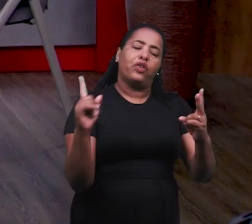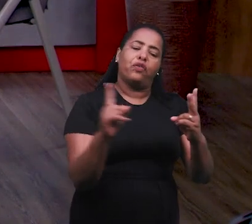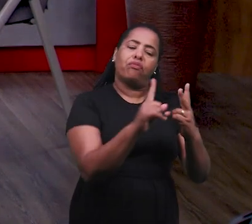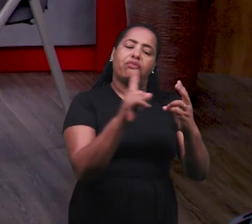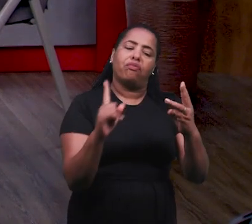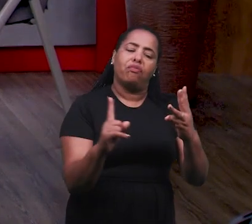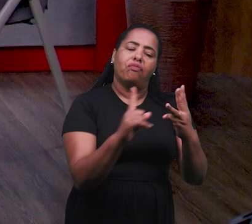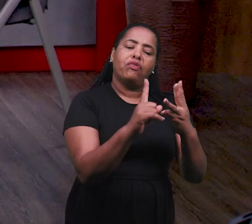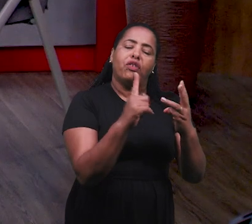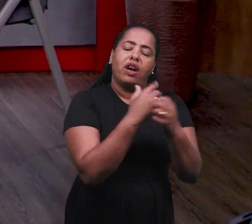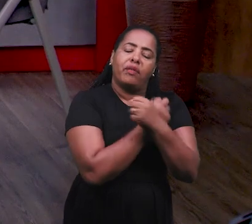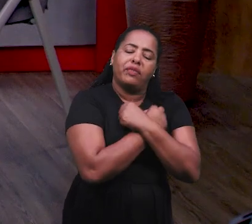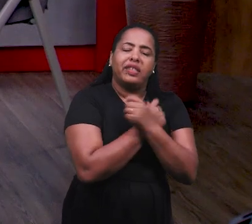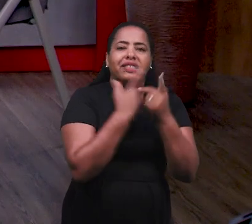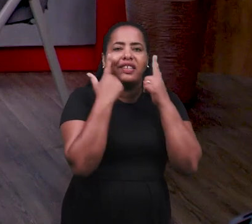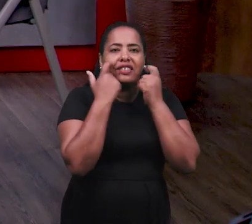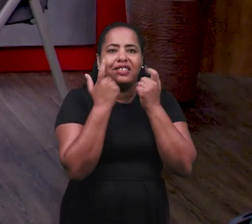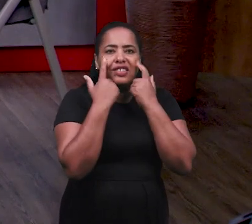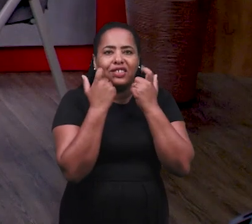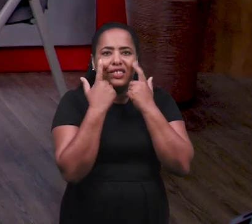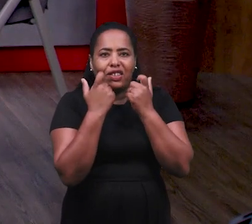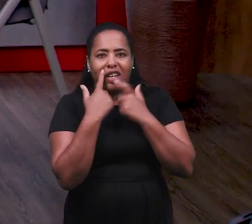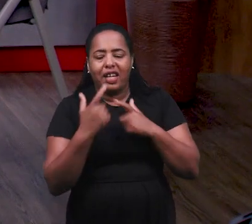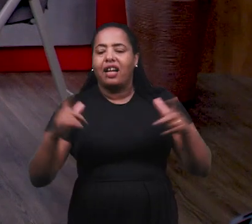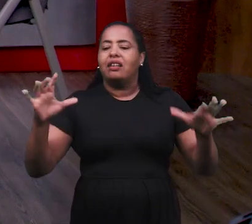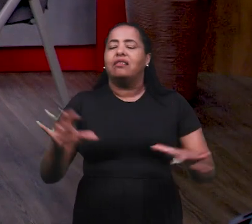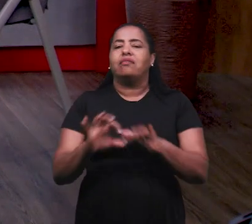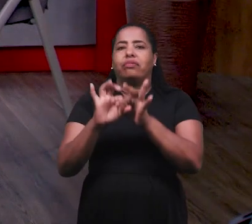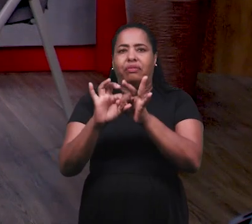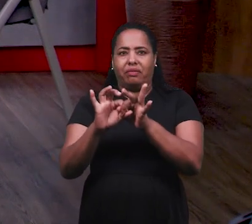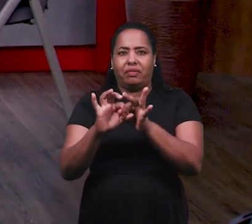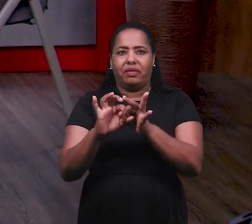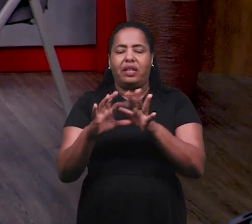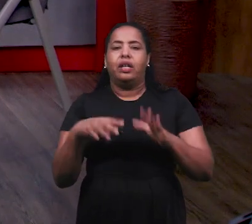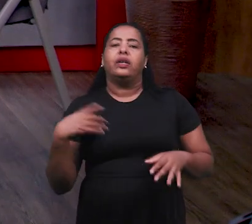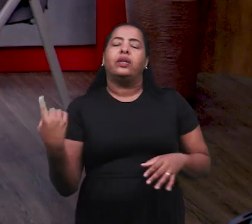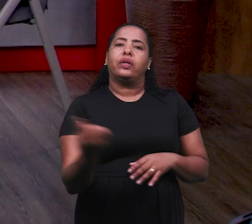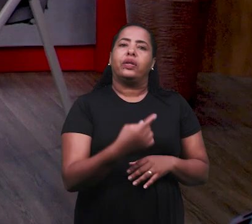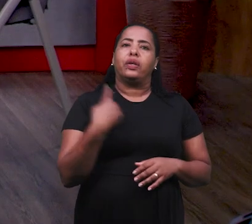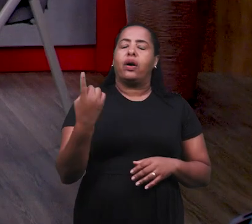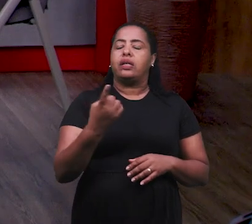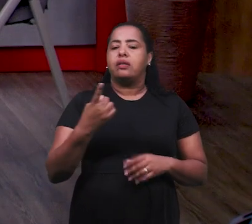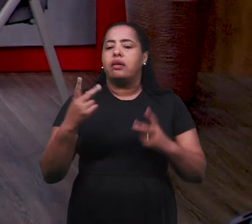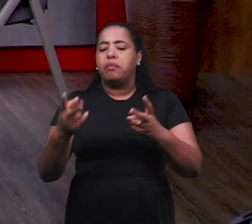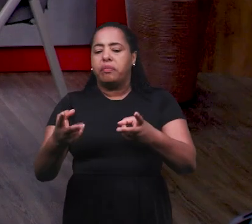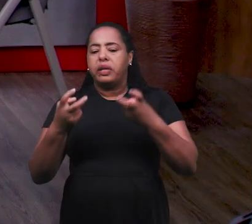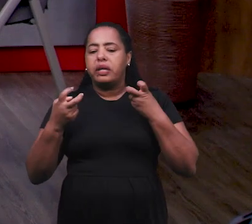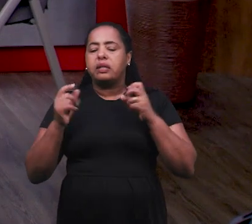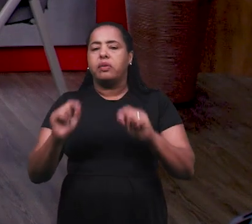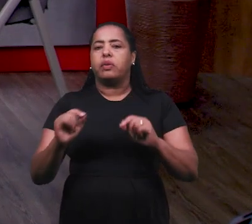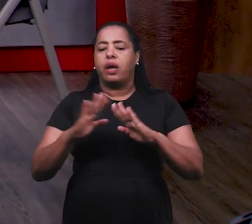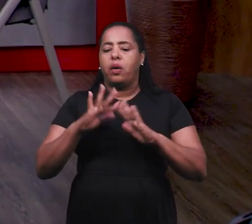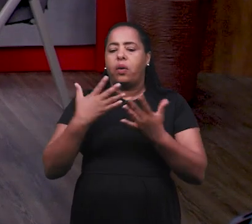outro. Eles se abraçaram, choraram, né, e se reconciliaram. Então nós vemos que o colégio confessional é